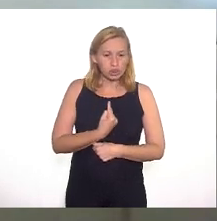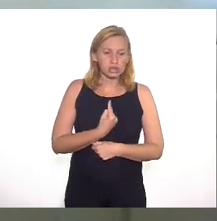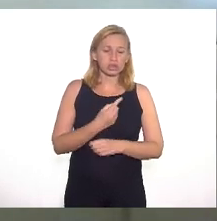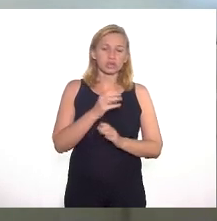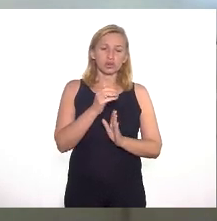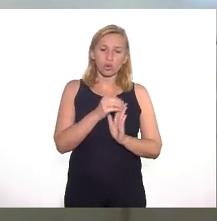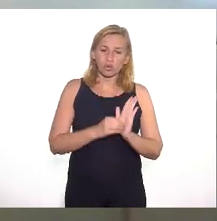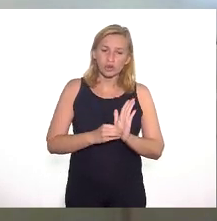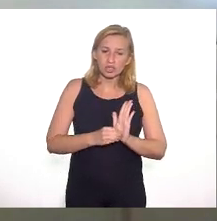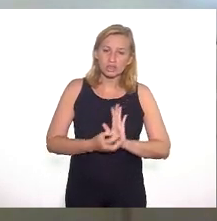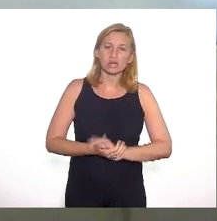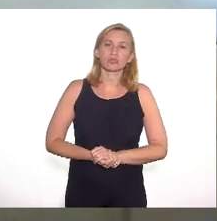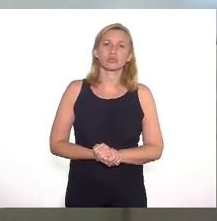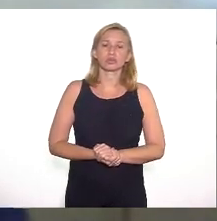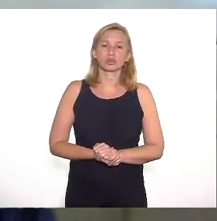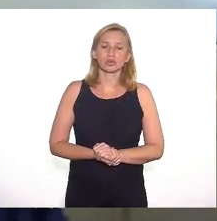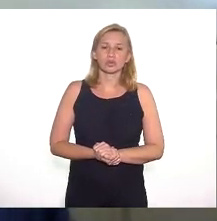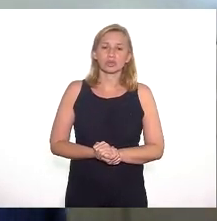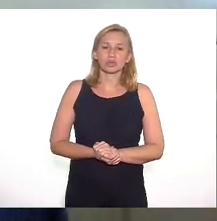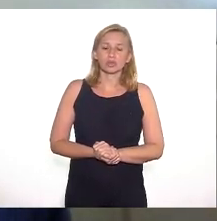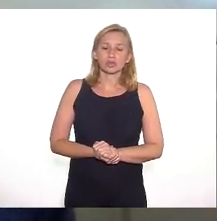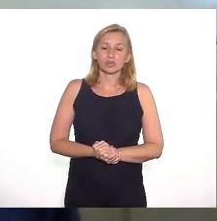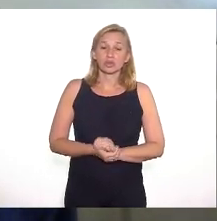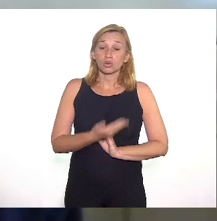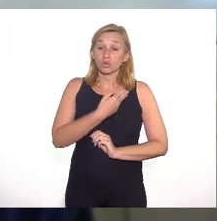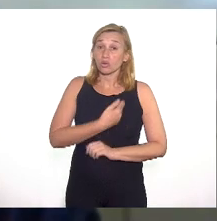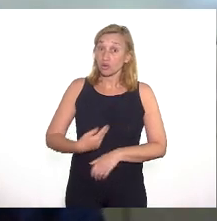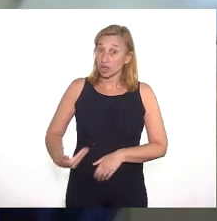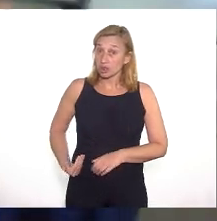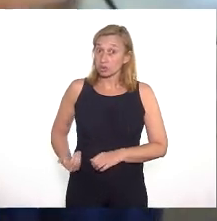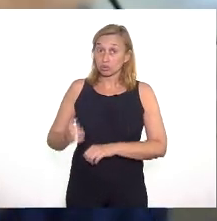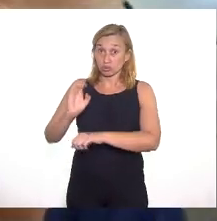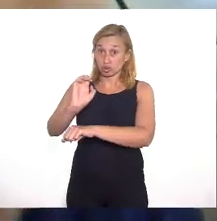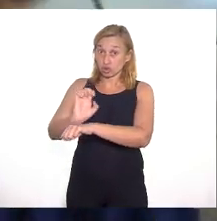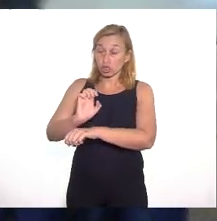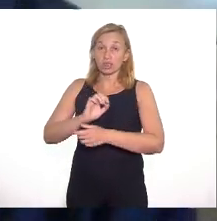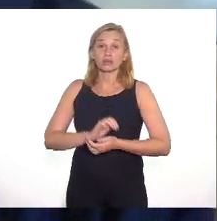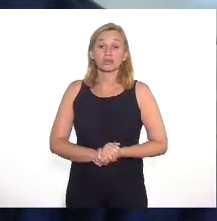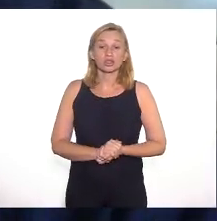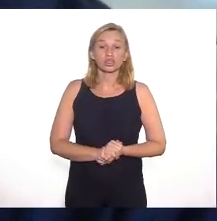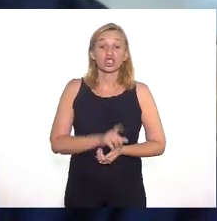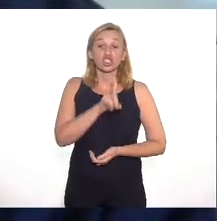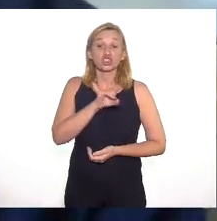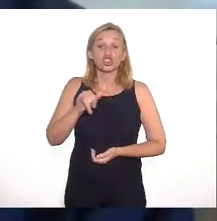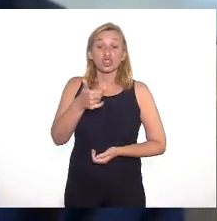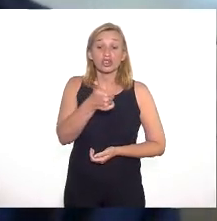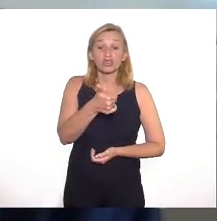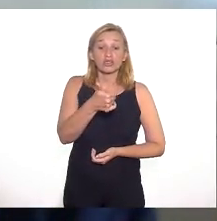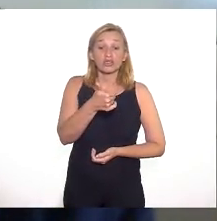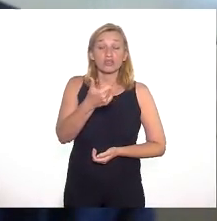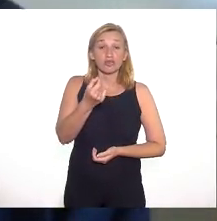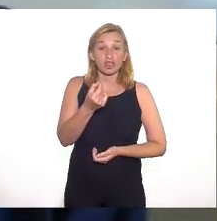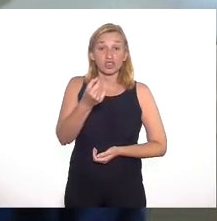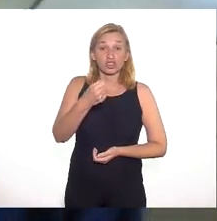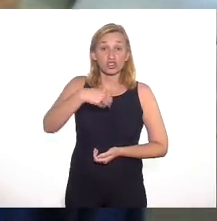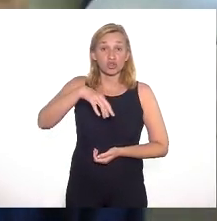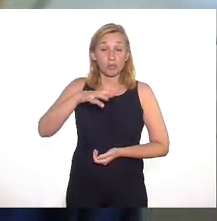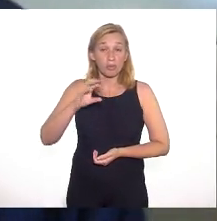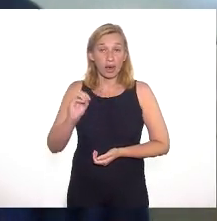oficiamos ao governador do estado, no dia 20 de maio de